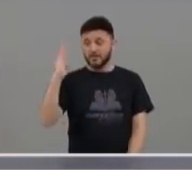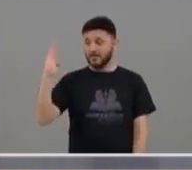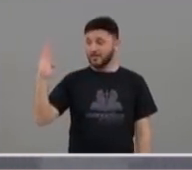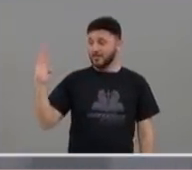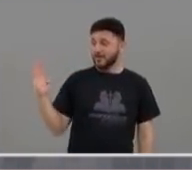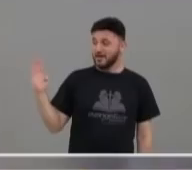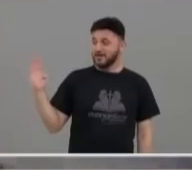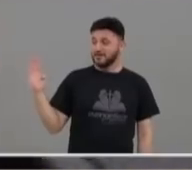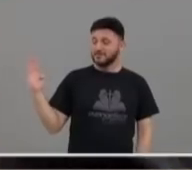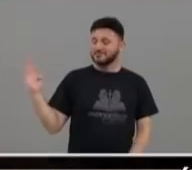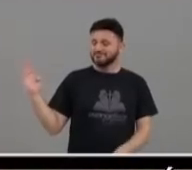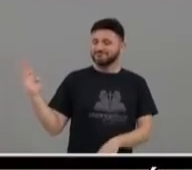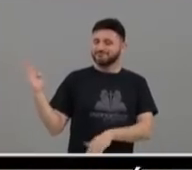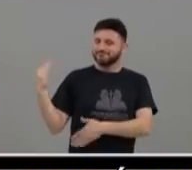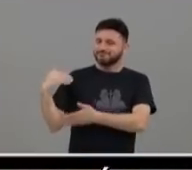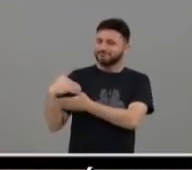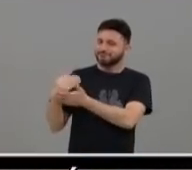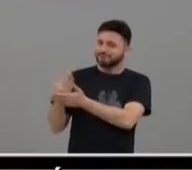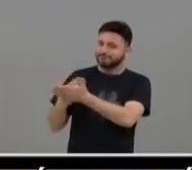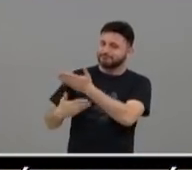ouvindo teu clamor,